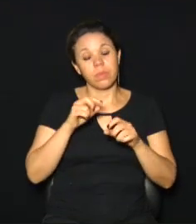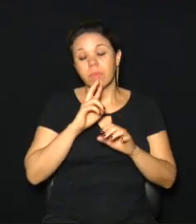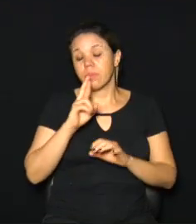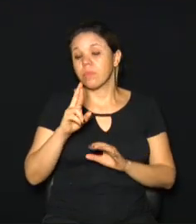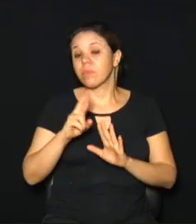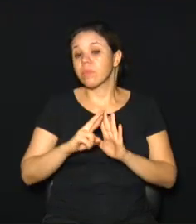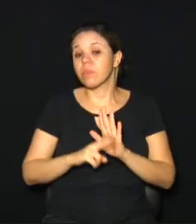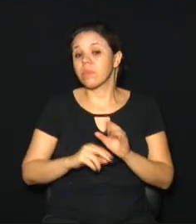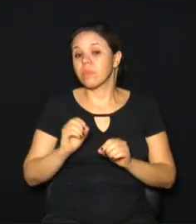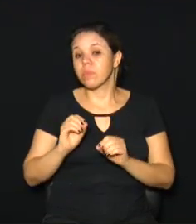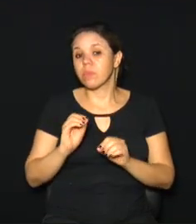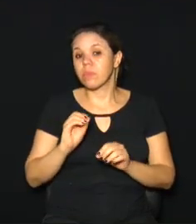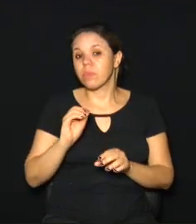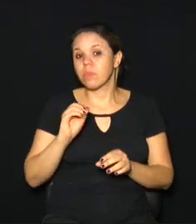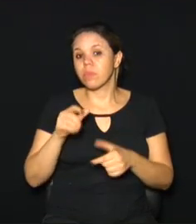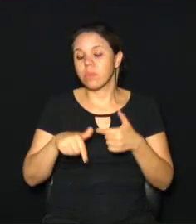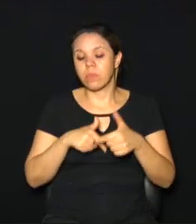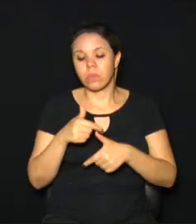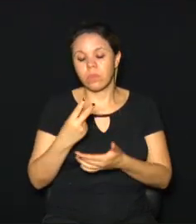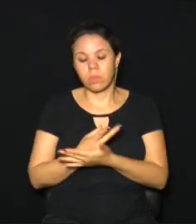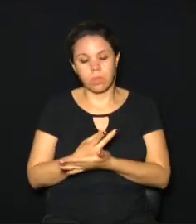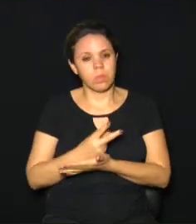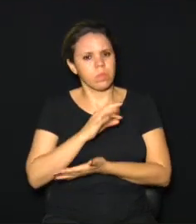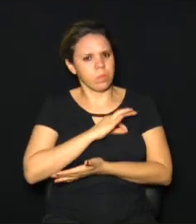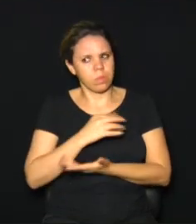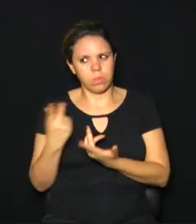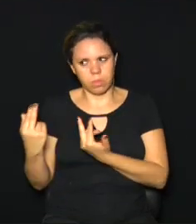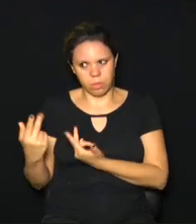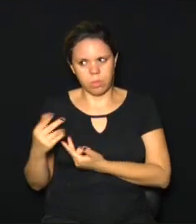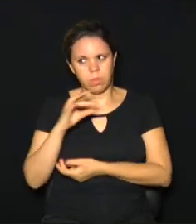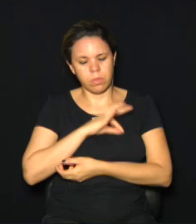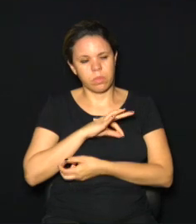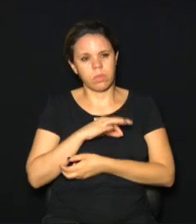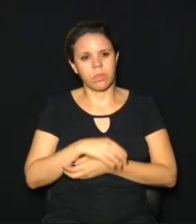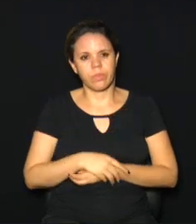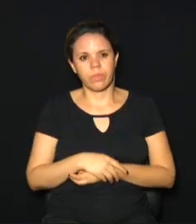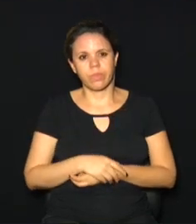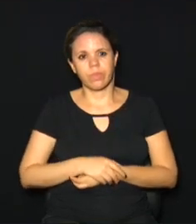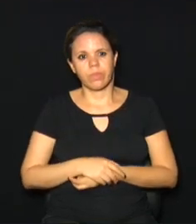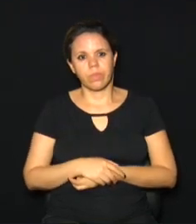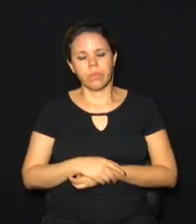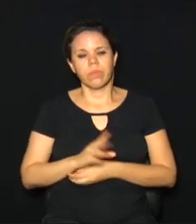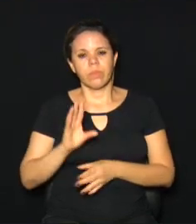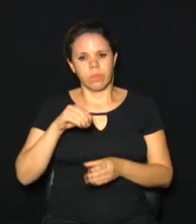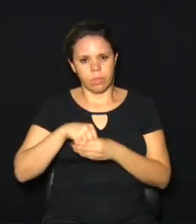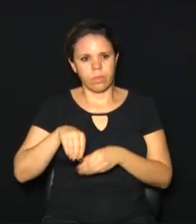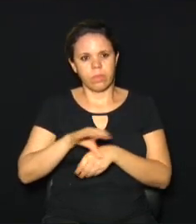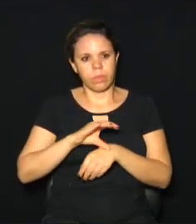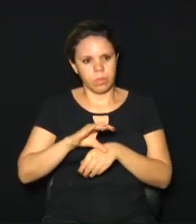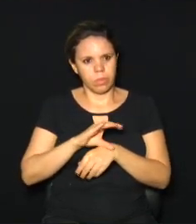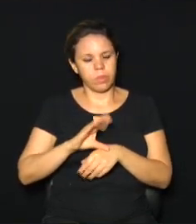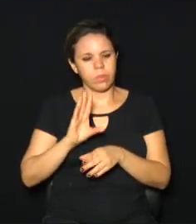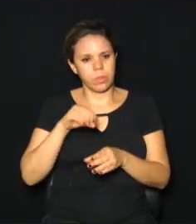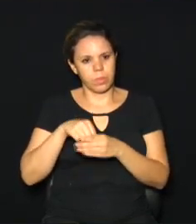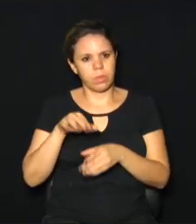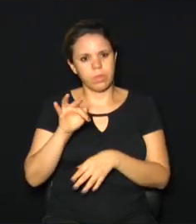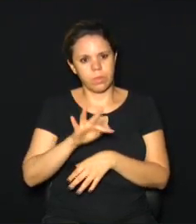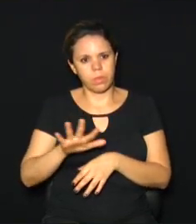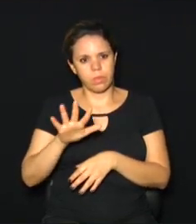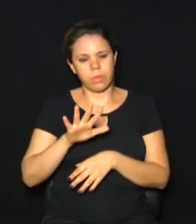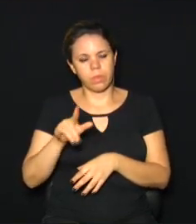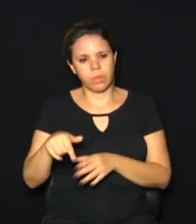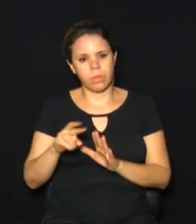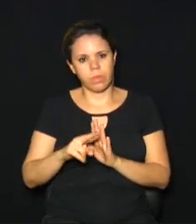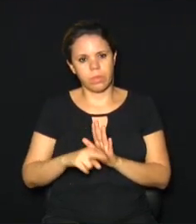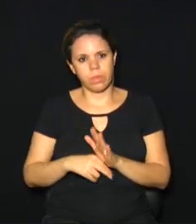regra, exerceu a mesma função, mesma remuneração, né? Isso é constitucionalmente, né? Está na Constituição Federal essa